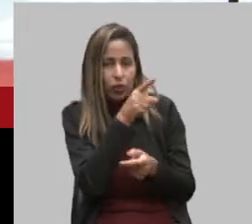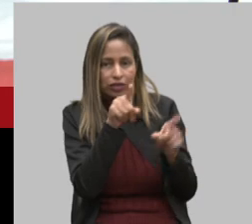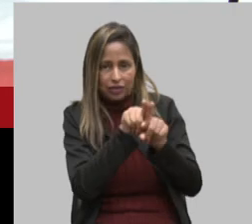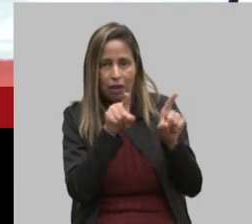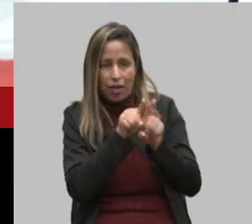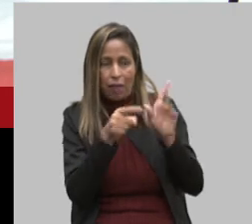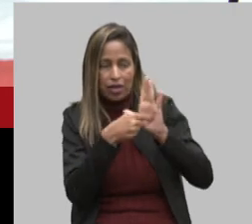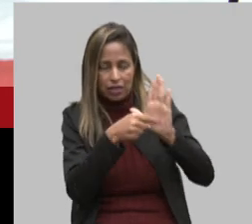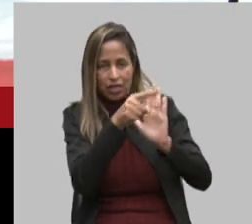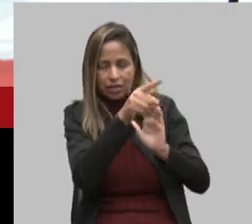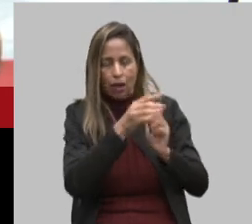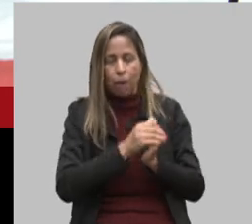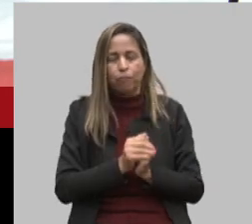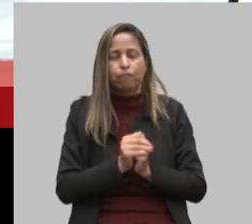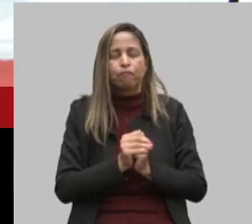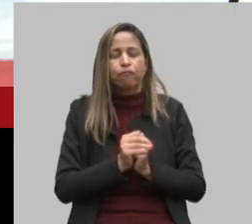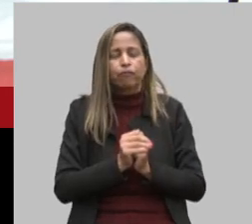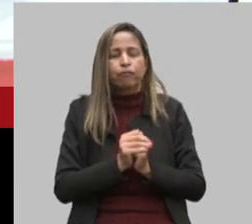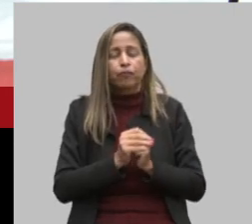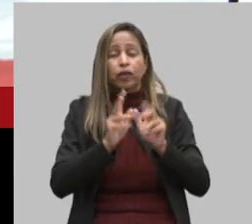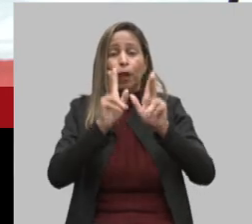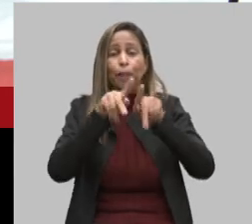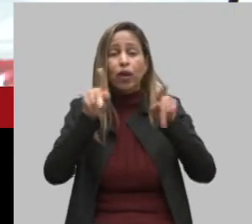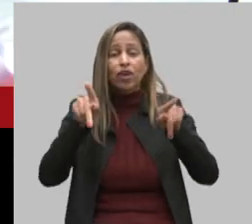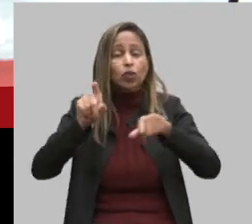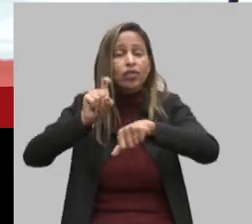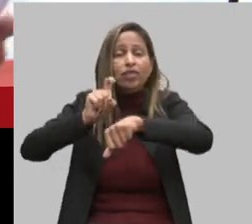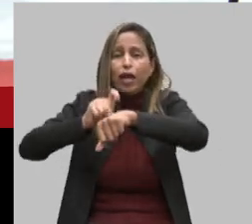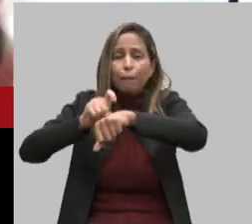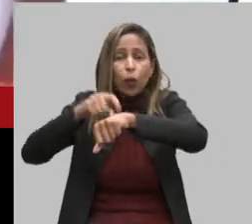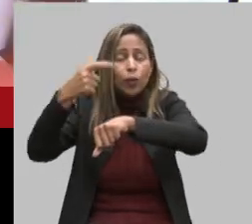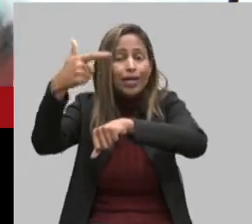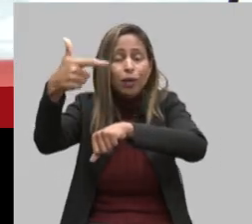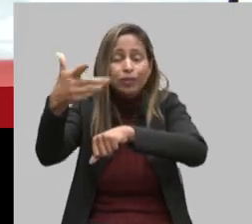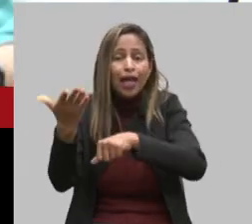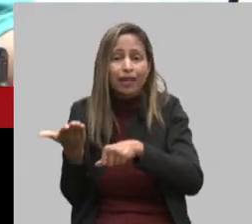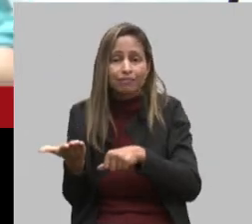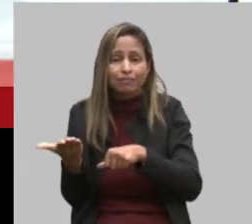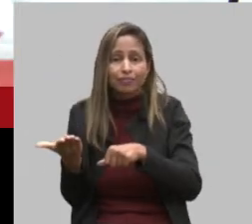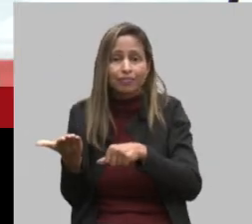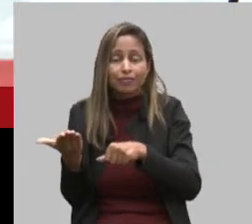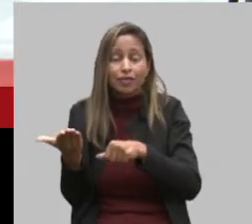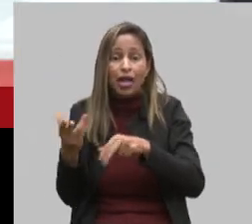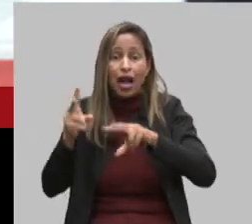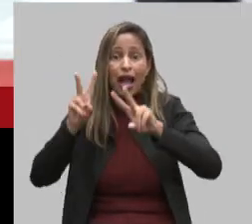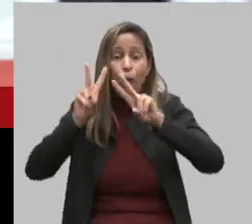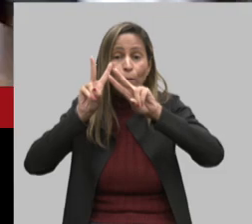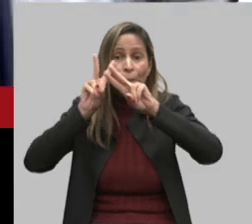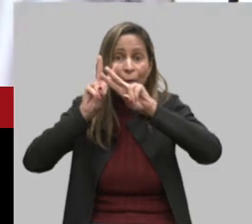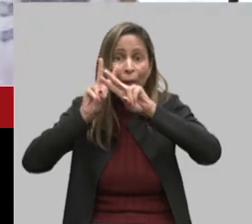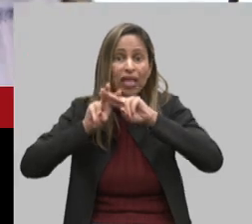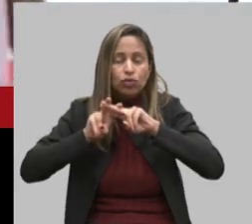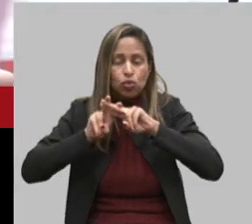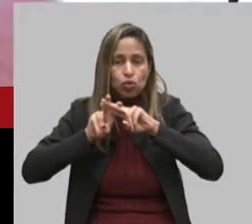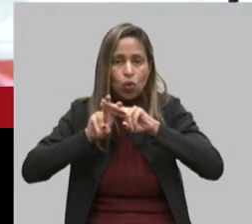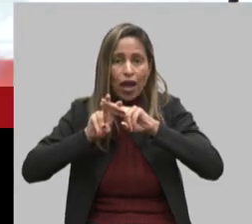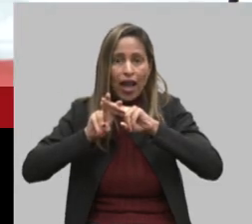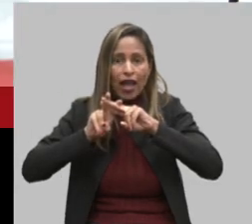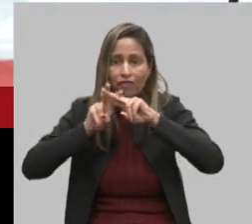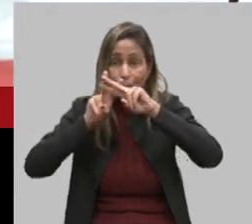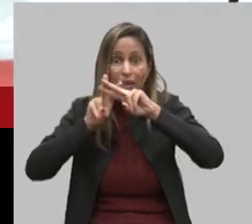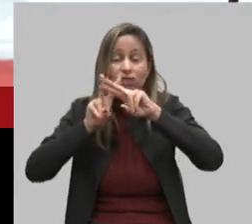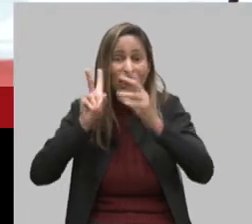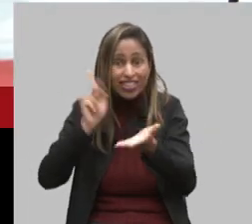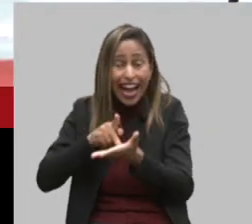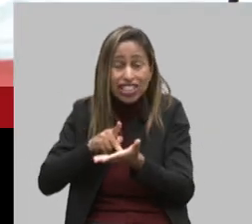dela e o professor não tem tempo o professor ele fica preso a algo que ele fica literalmente